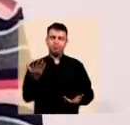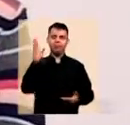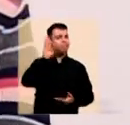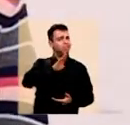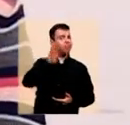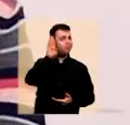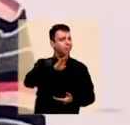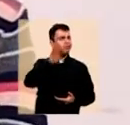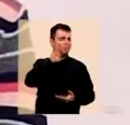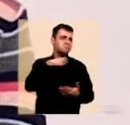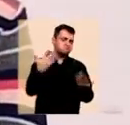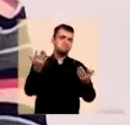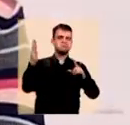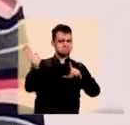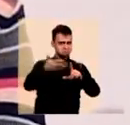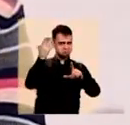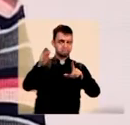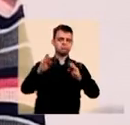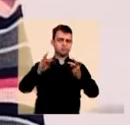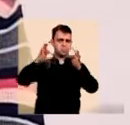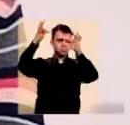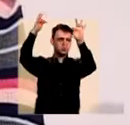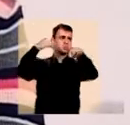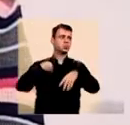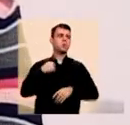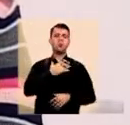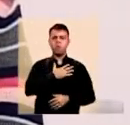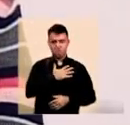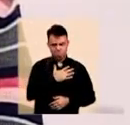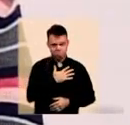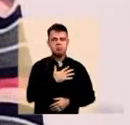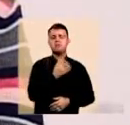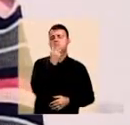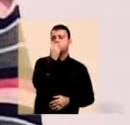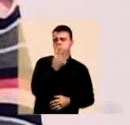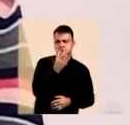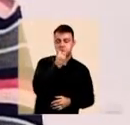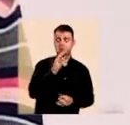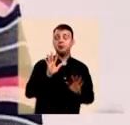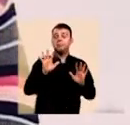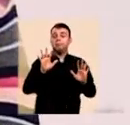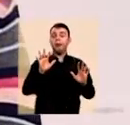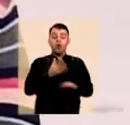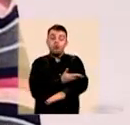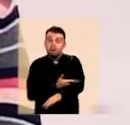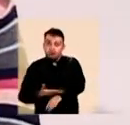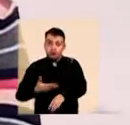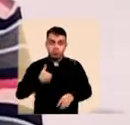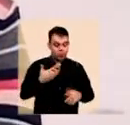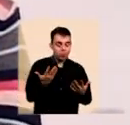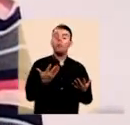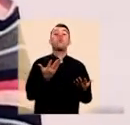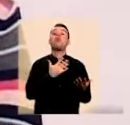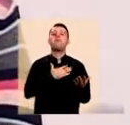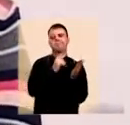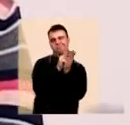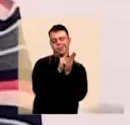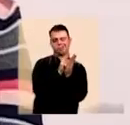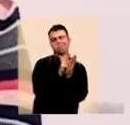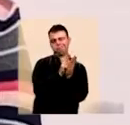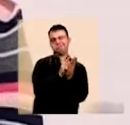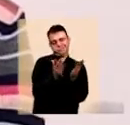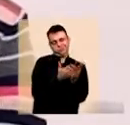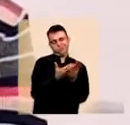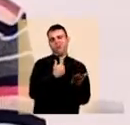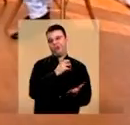Eu acho legal essa tecnologia aí, né? Muito bacana, mas eu não tenho esse hábito, não. Eu gosto do livro físico.